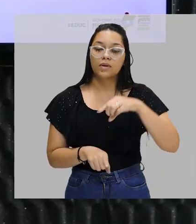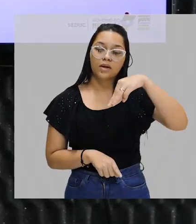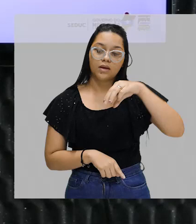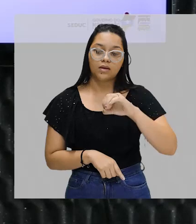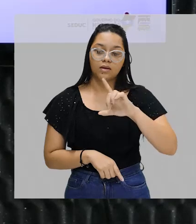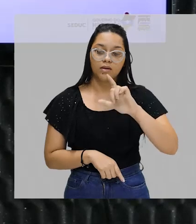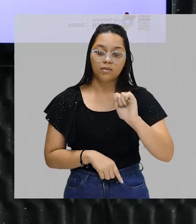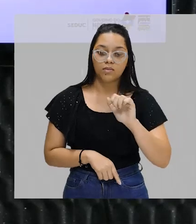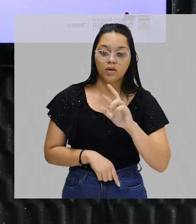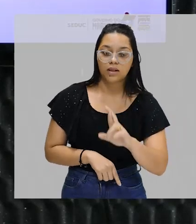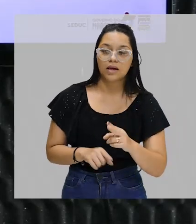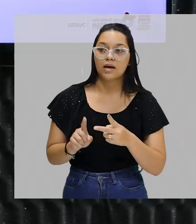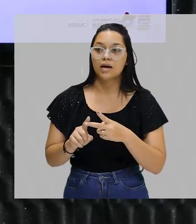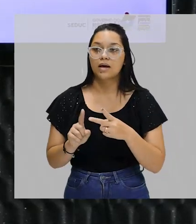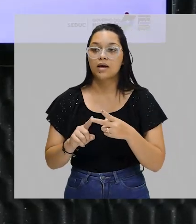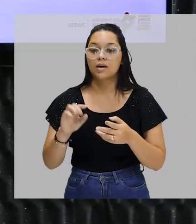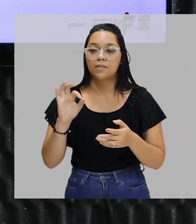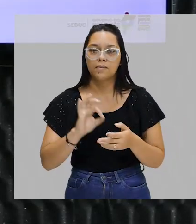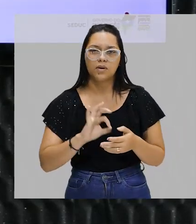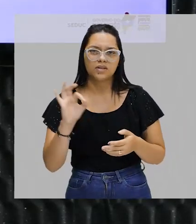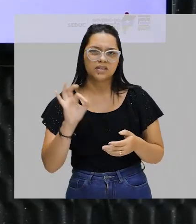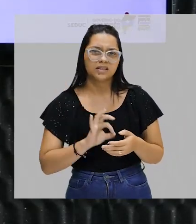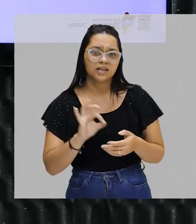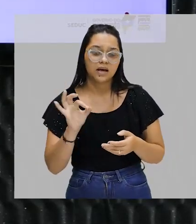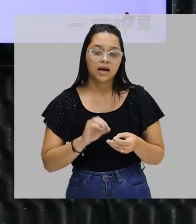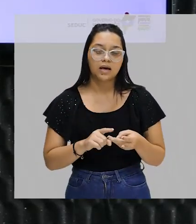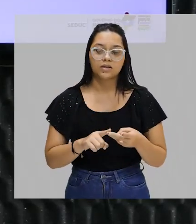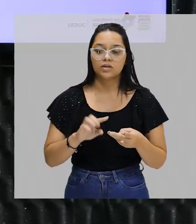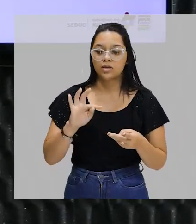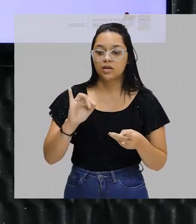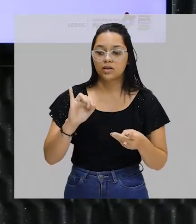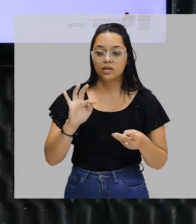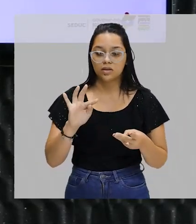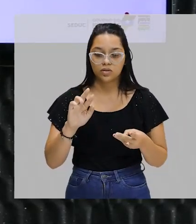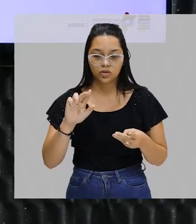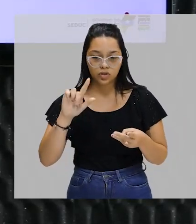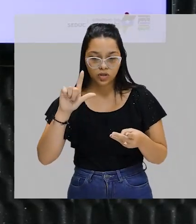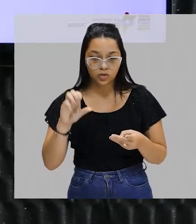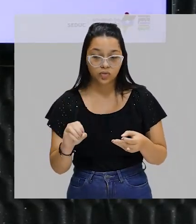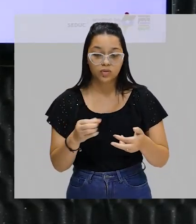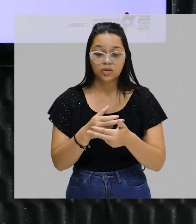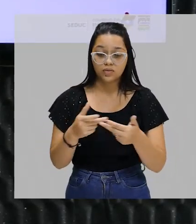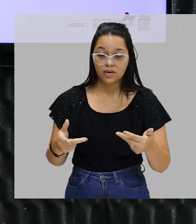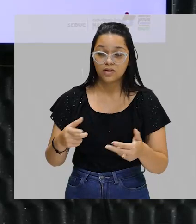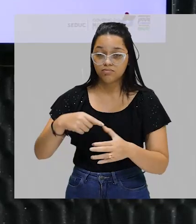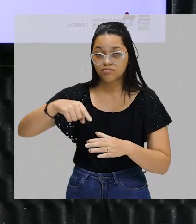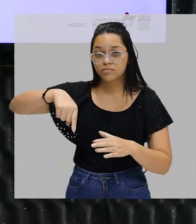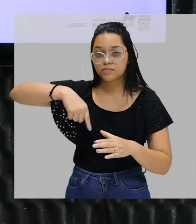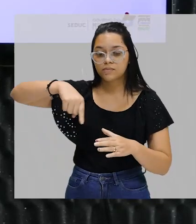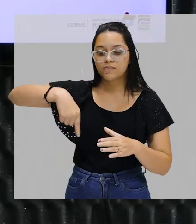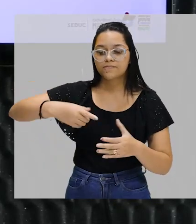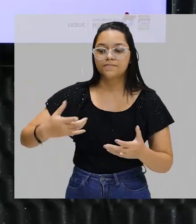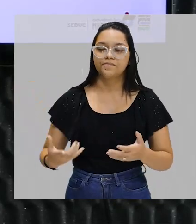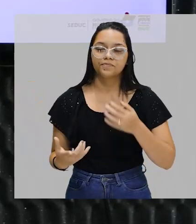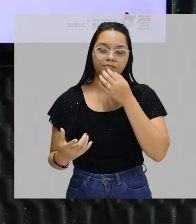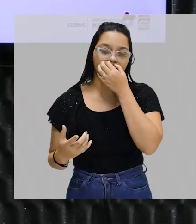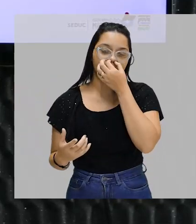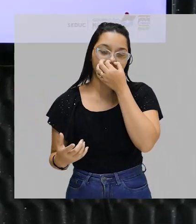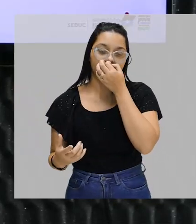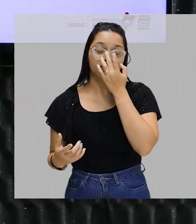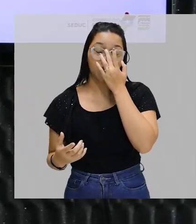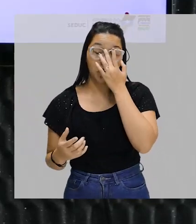molar, porcentagem massa, título, certo? Então, nós temos diversas concentrações. Toda